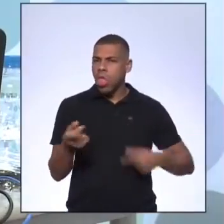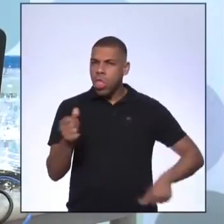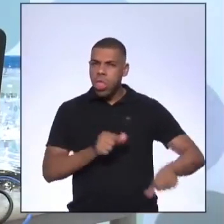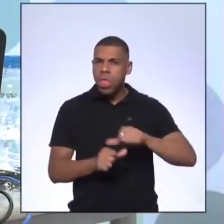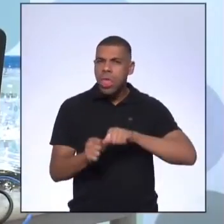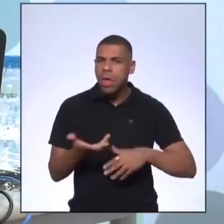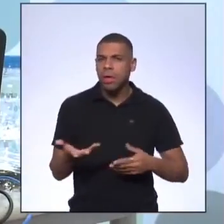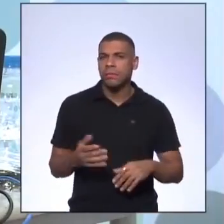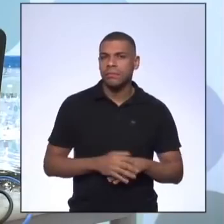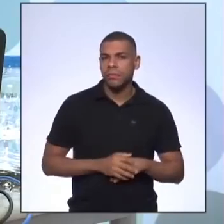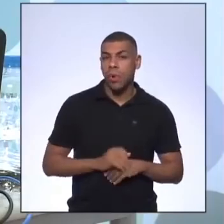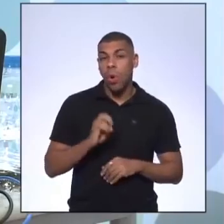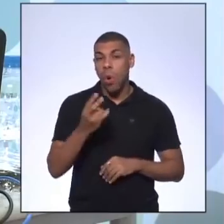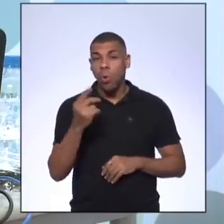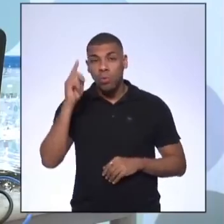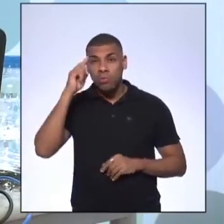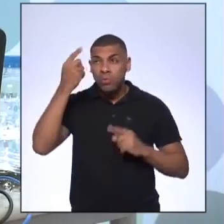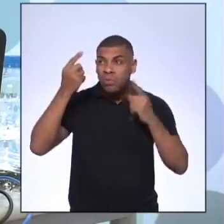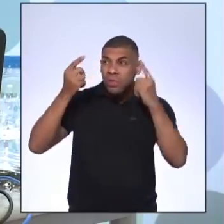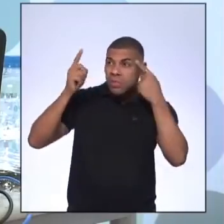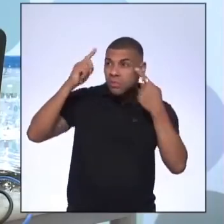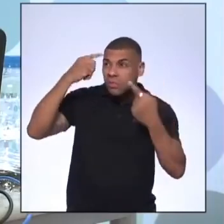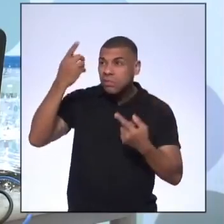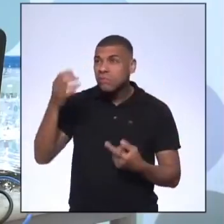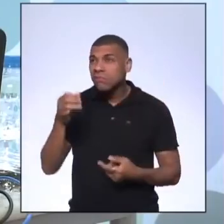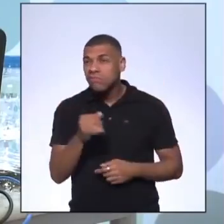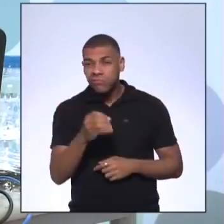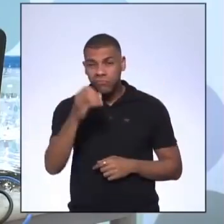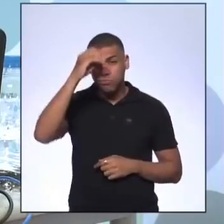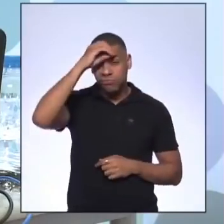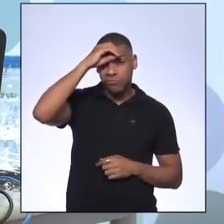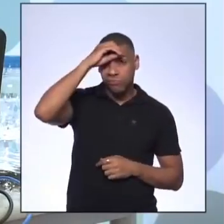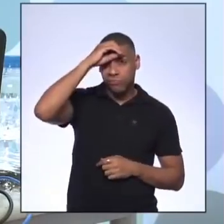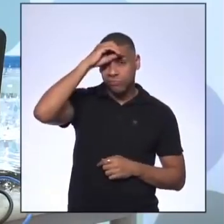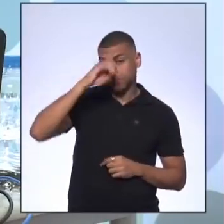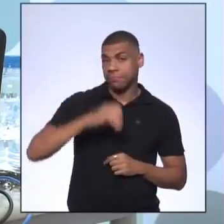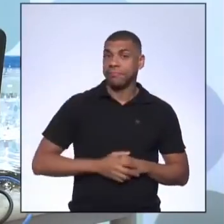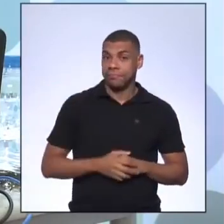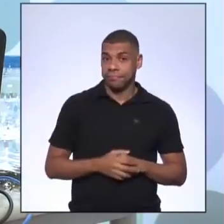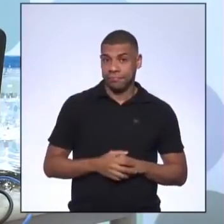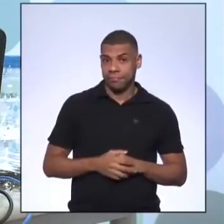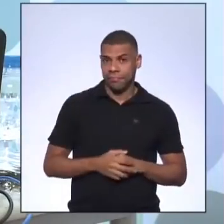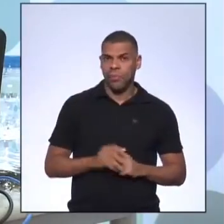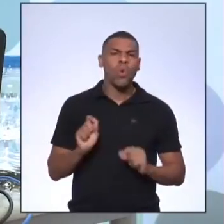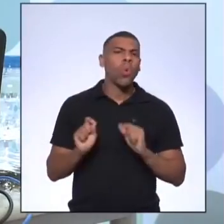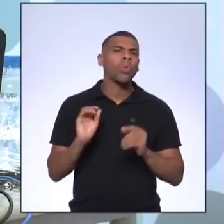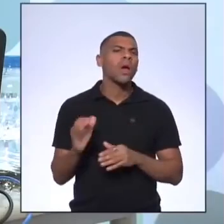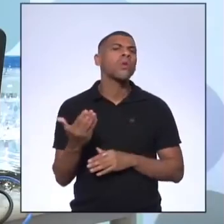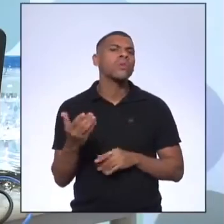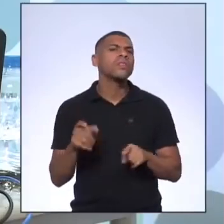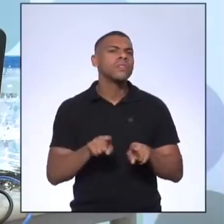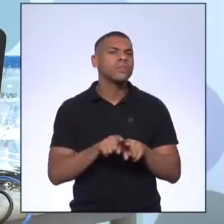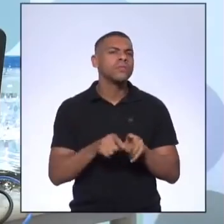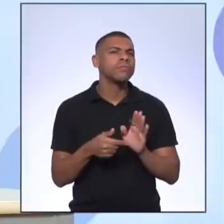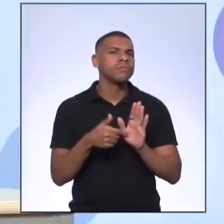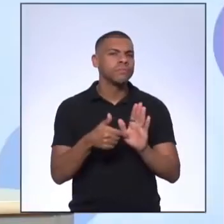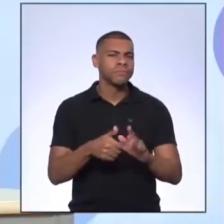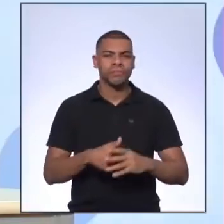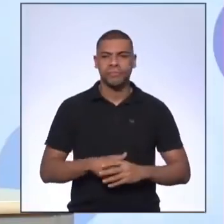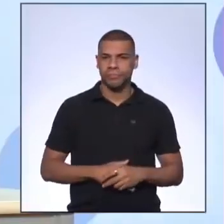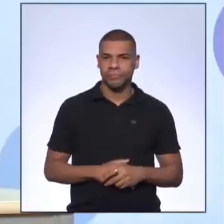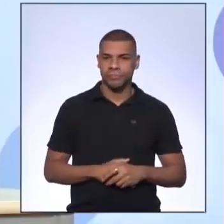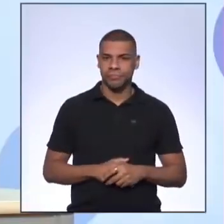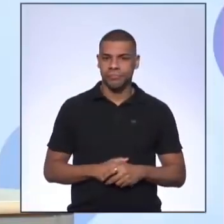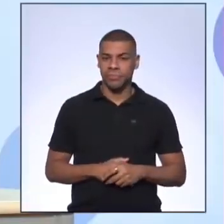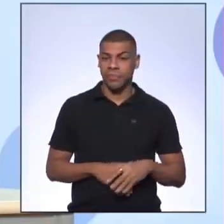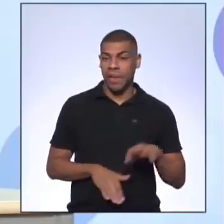te deixou mais na dúvida do que tudo? Ou você, pelo menos, vai pensar no assunto? Ou ele... que causou em você, né? O que acontece muitas vezes é um Pode argumento falar. apontar